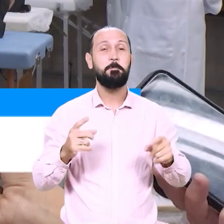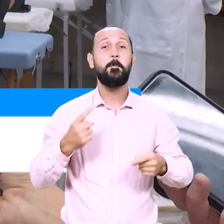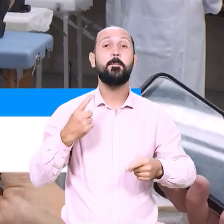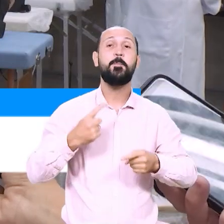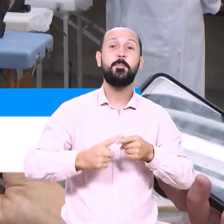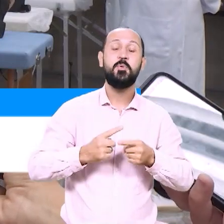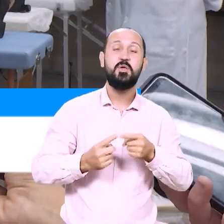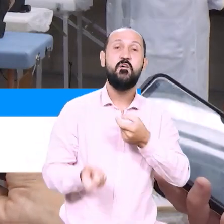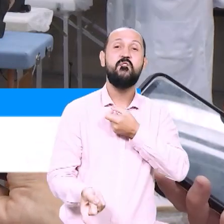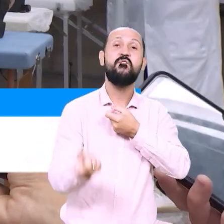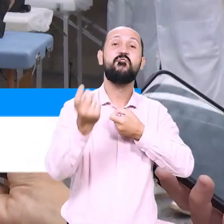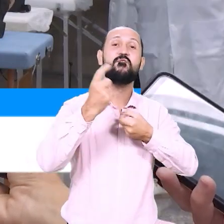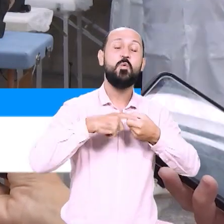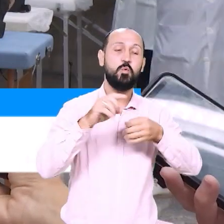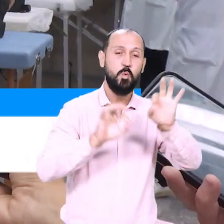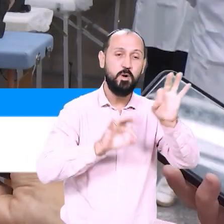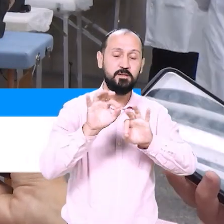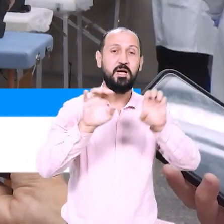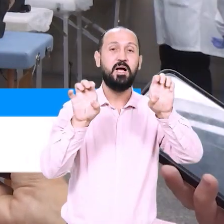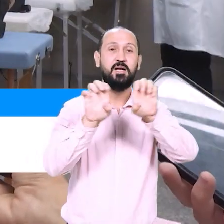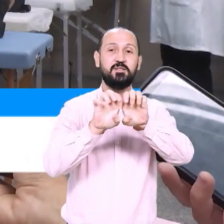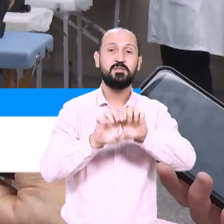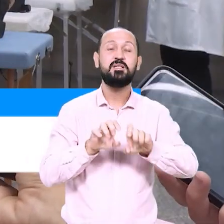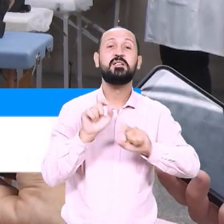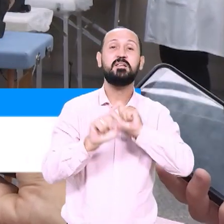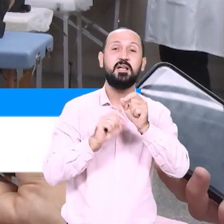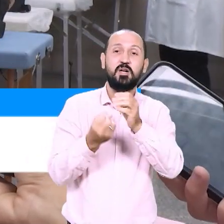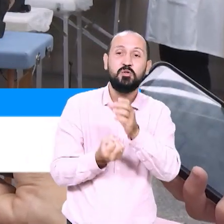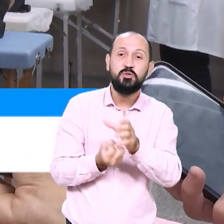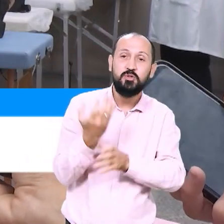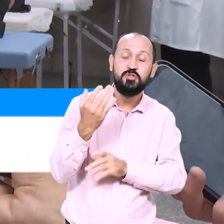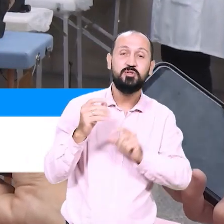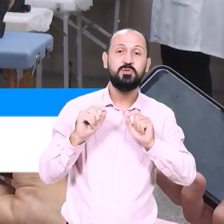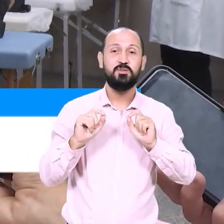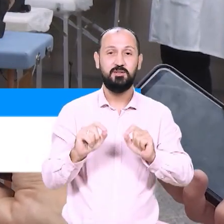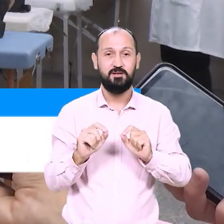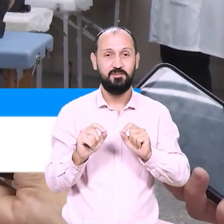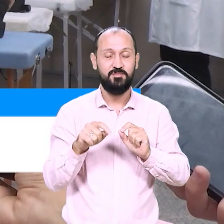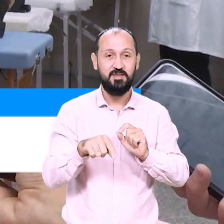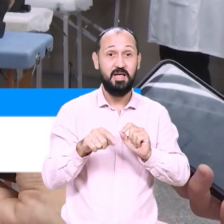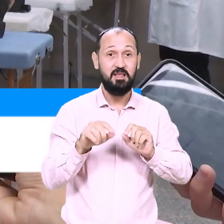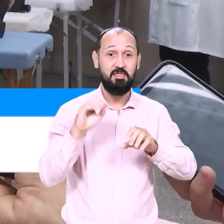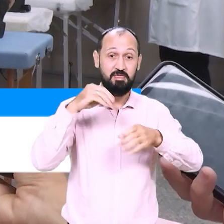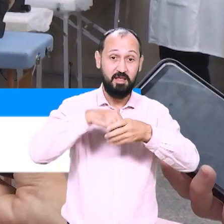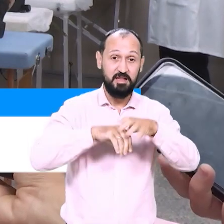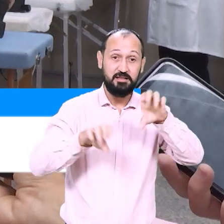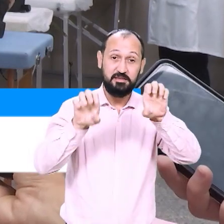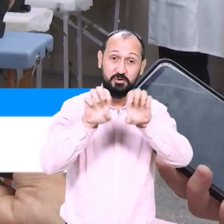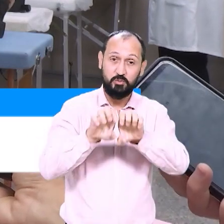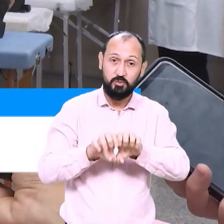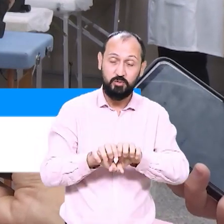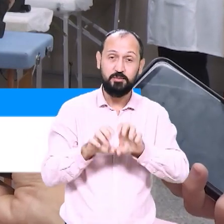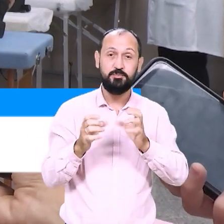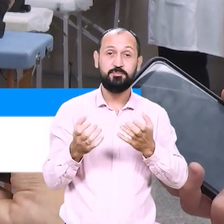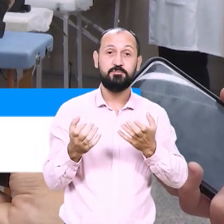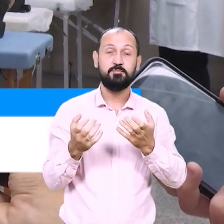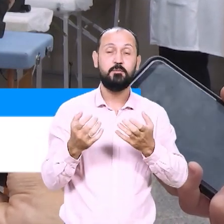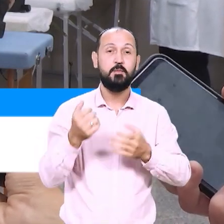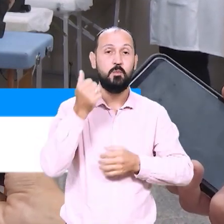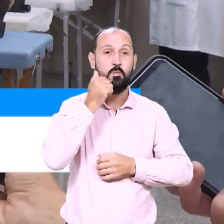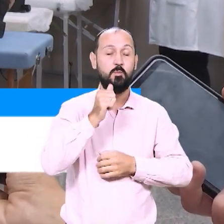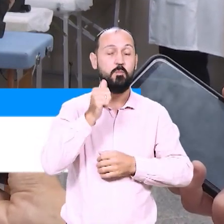diferença, porque retornou à estrutura em que ela foi criada. E com essa estrutura e